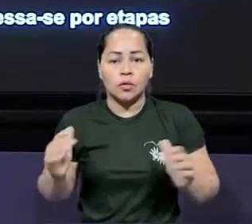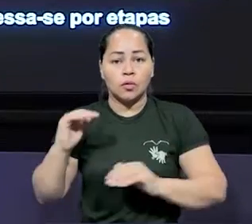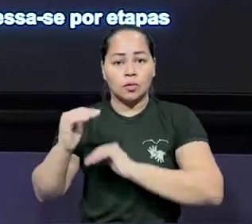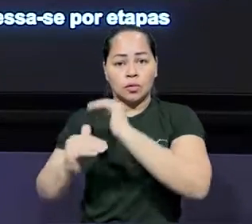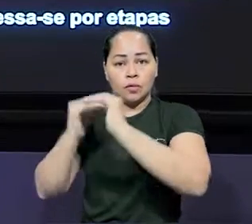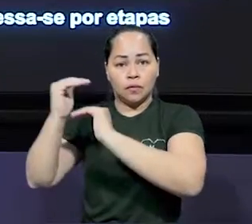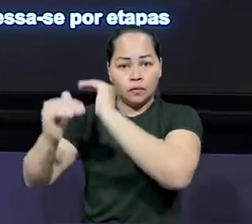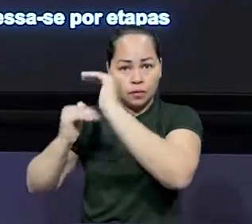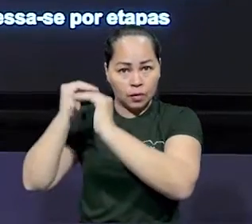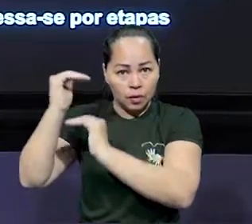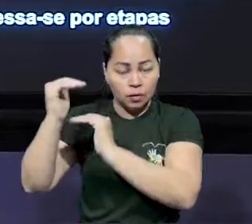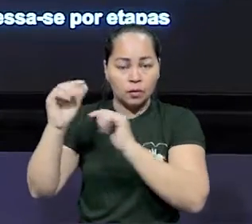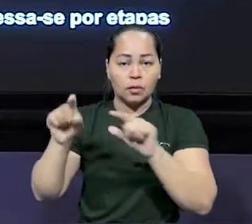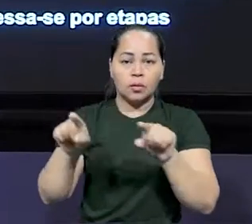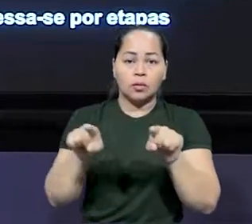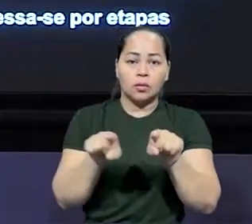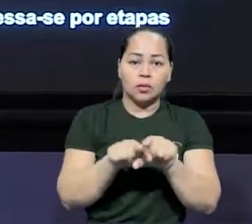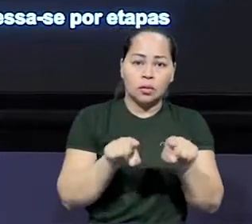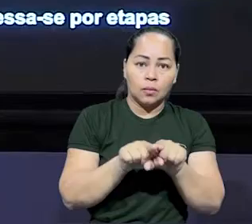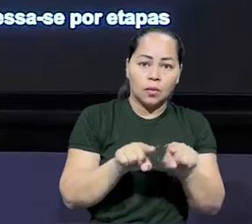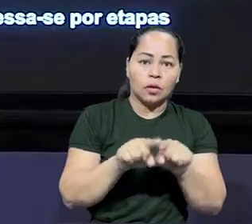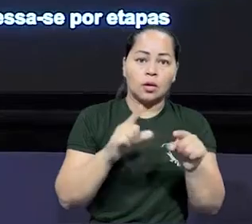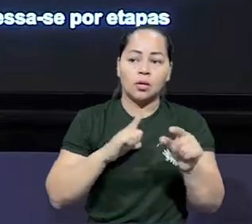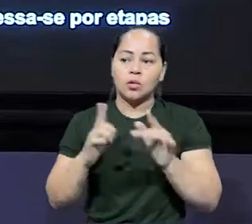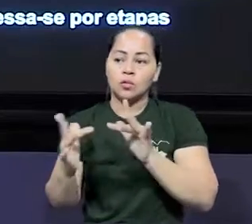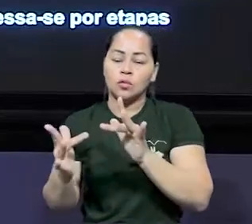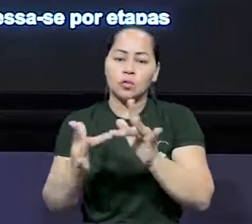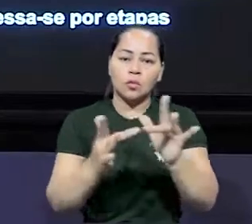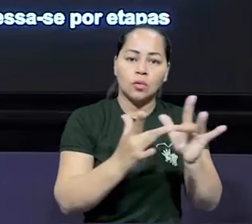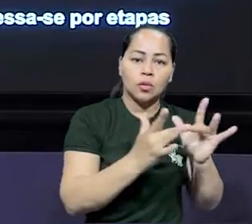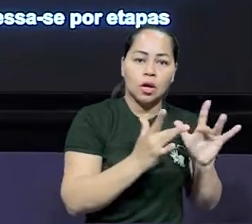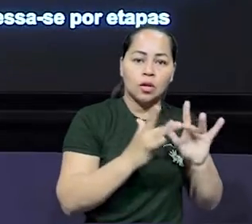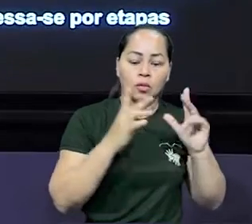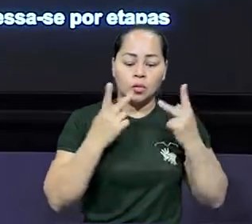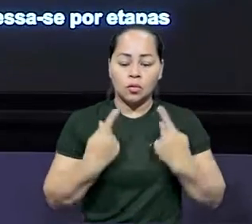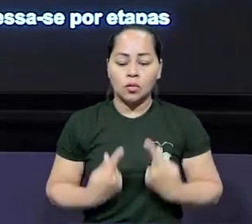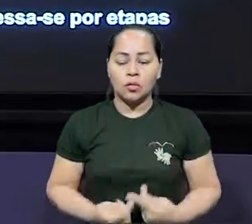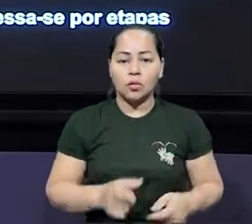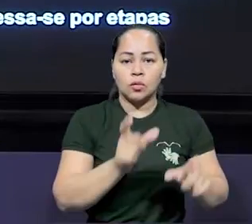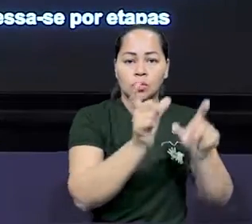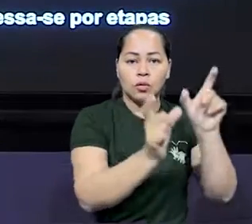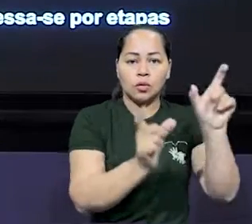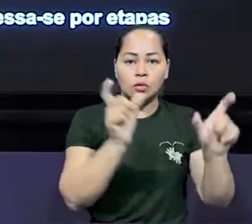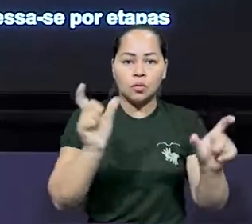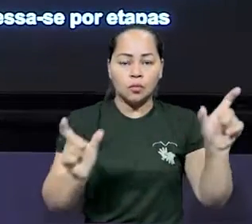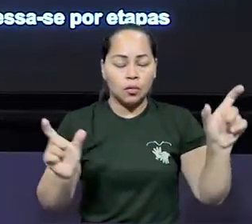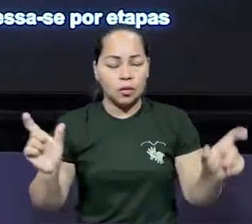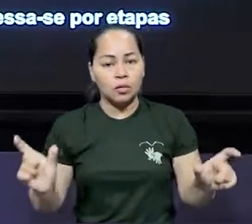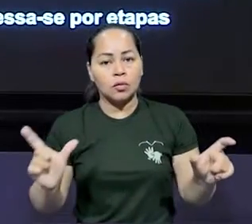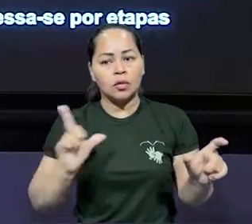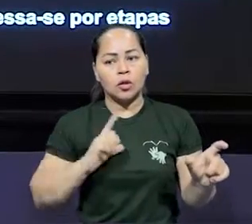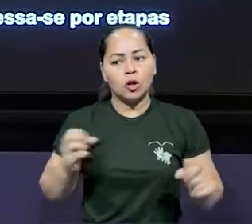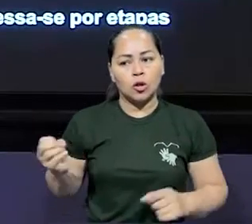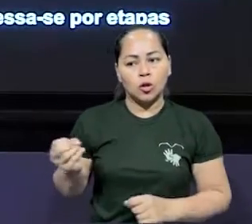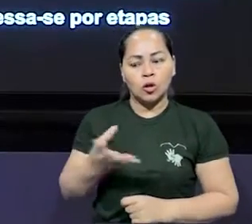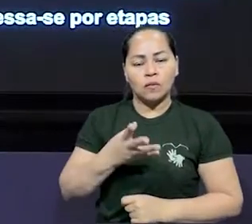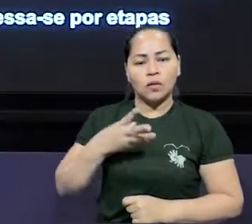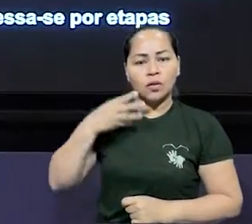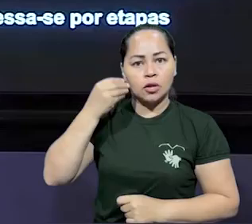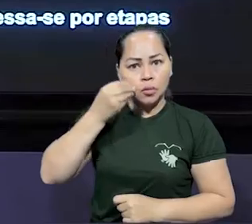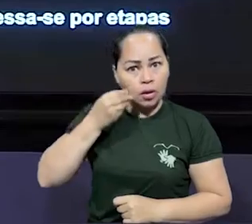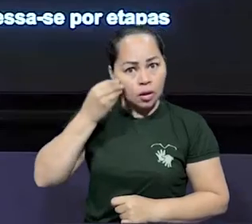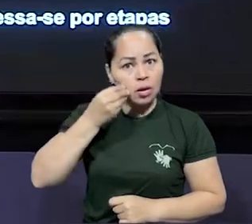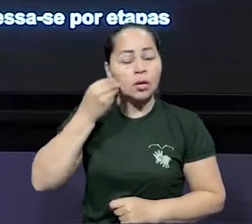desenvolvimento, a cada ampliação de contatos, o ser humano então desenvolve novas estruturas mais amplas e